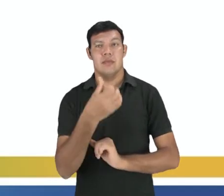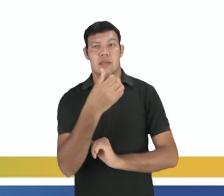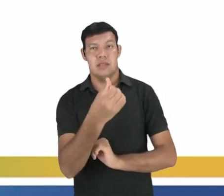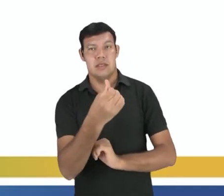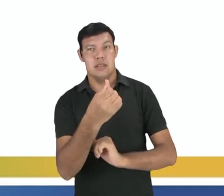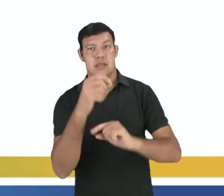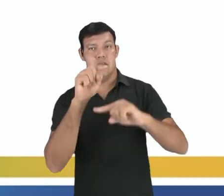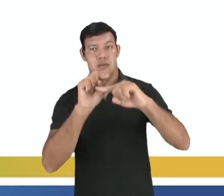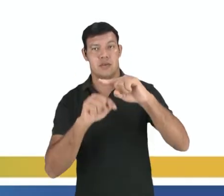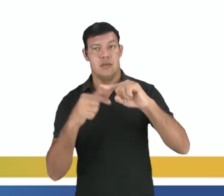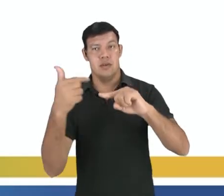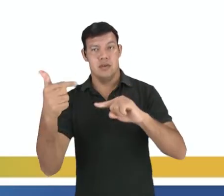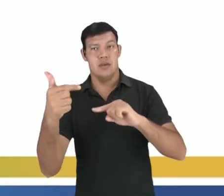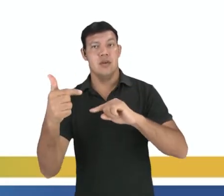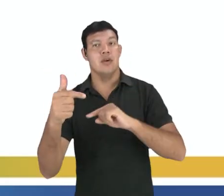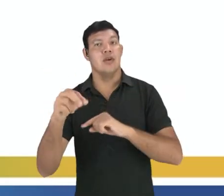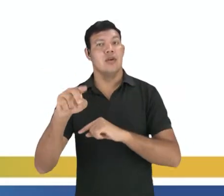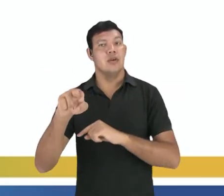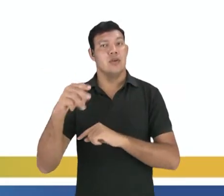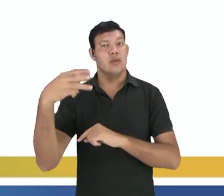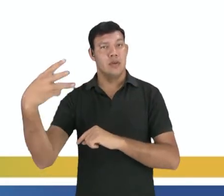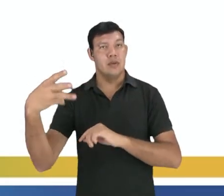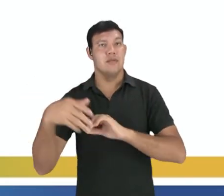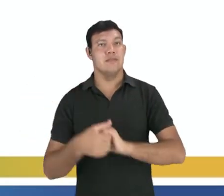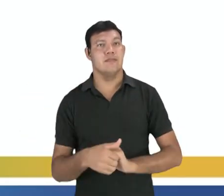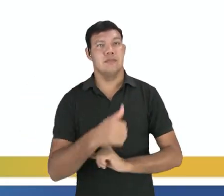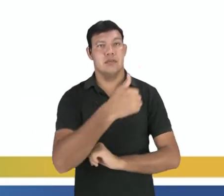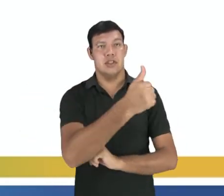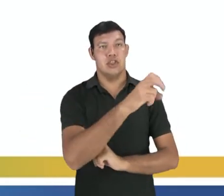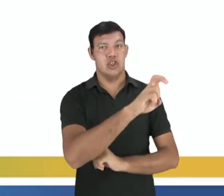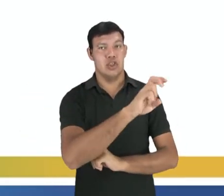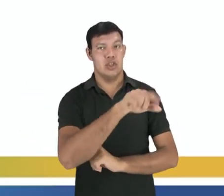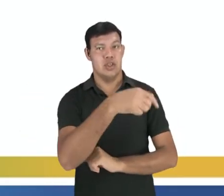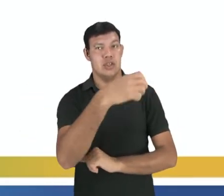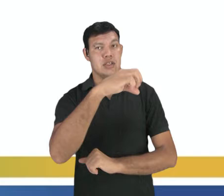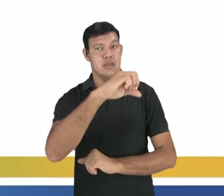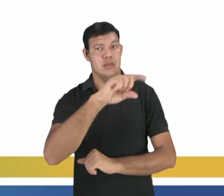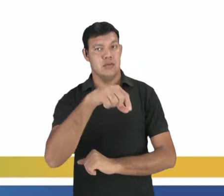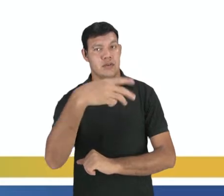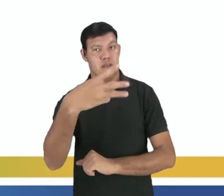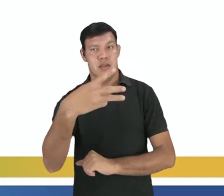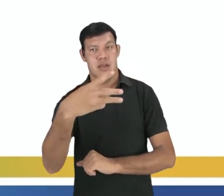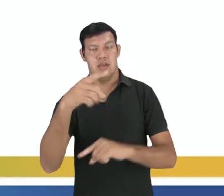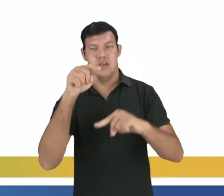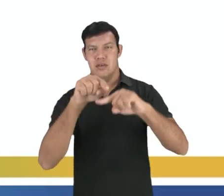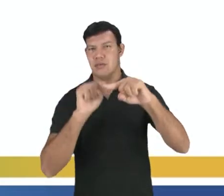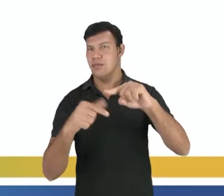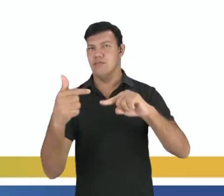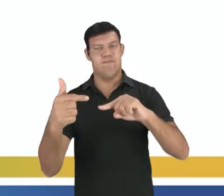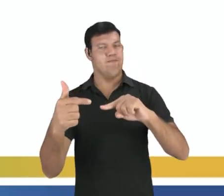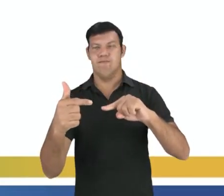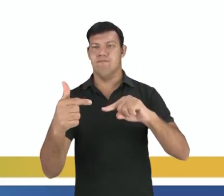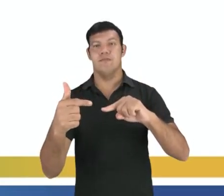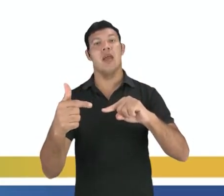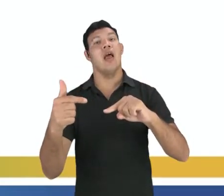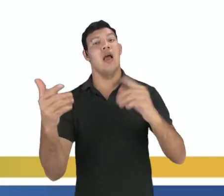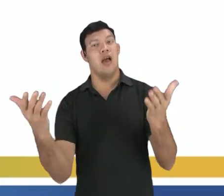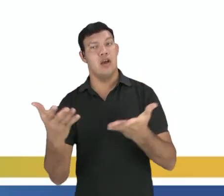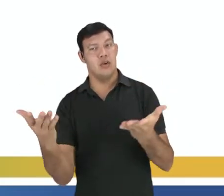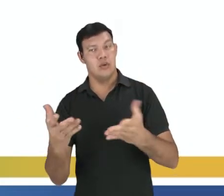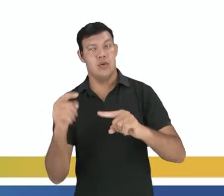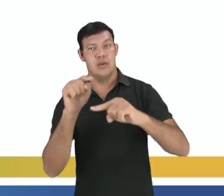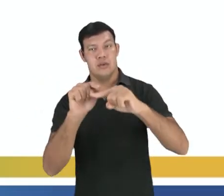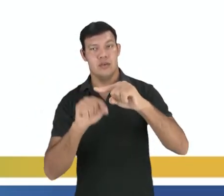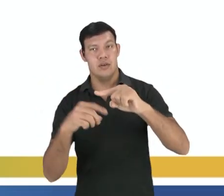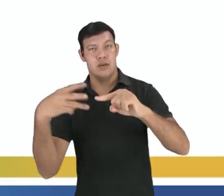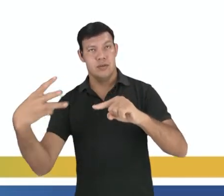3. Agora, ó, 15, 9, 3 não divide mais por 2, divide por 3. Então, eu vou dividir 15 por 3 dá